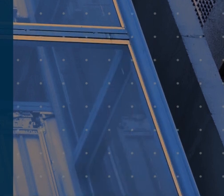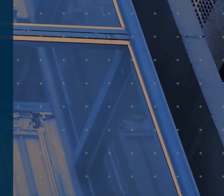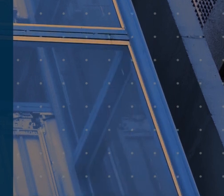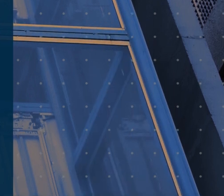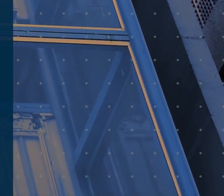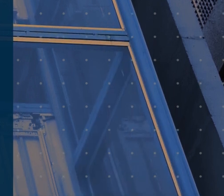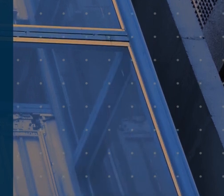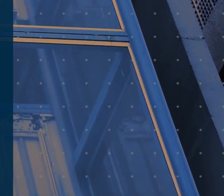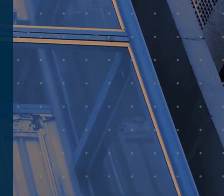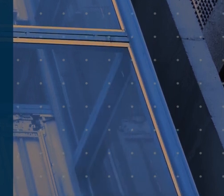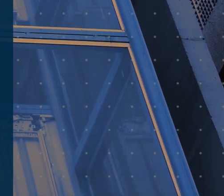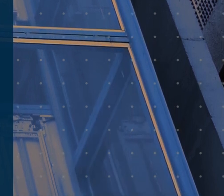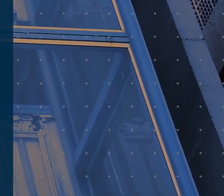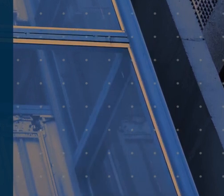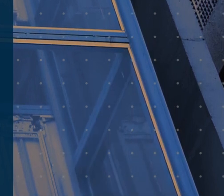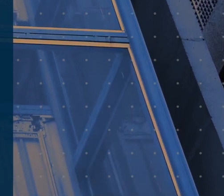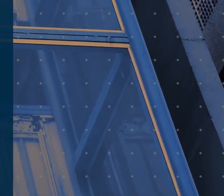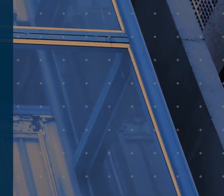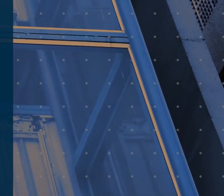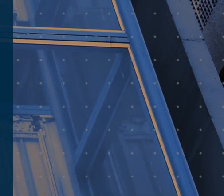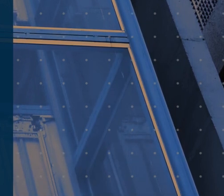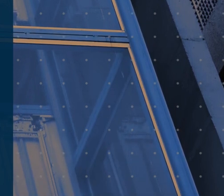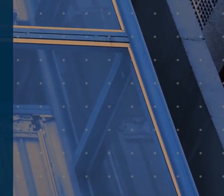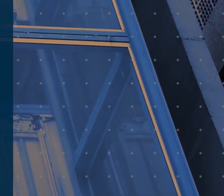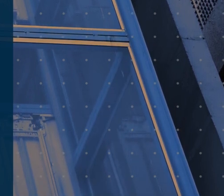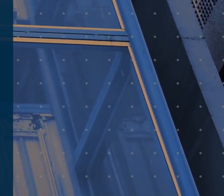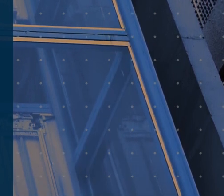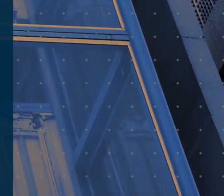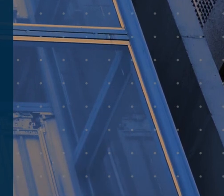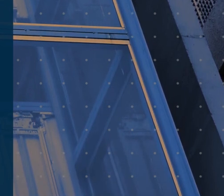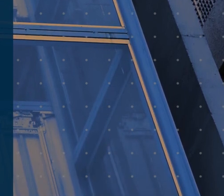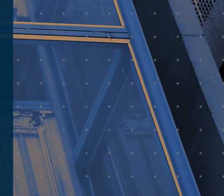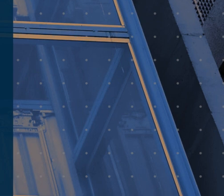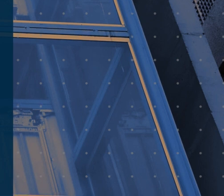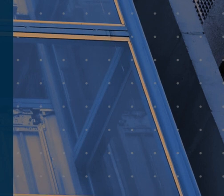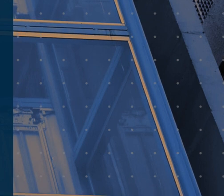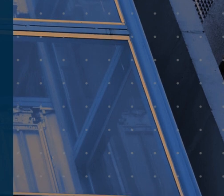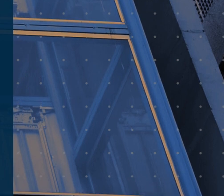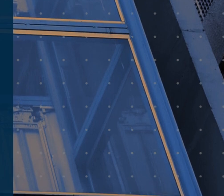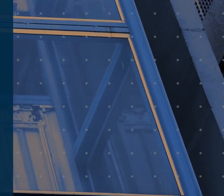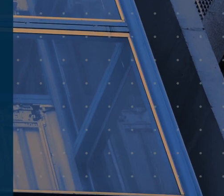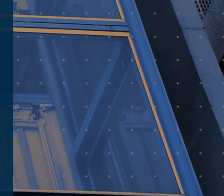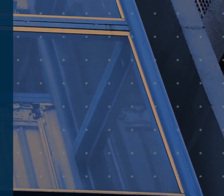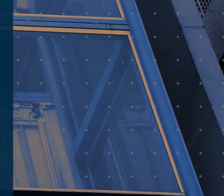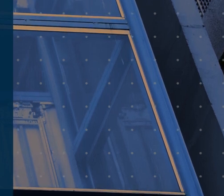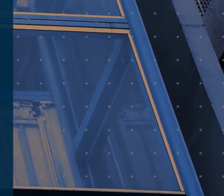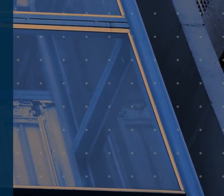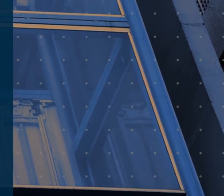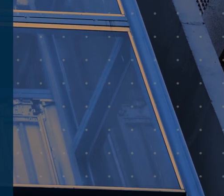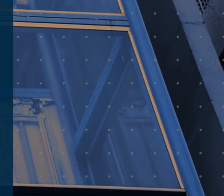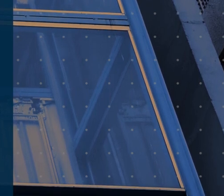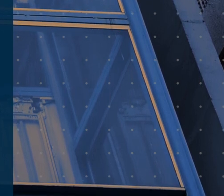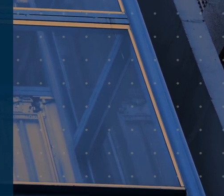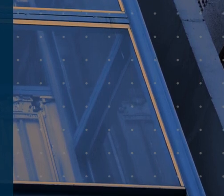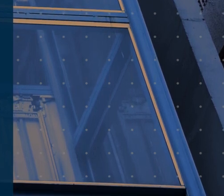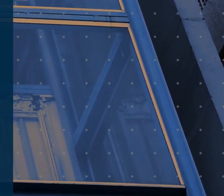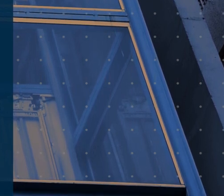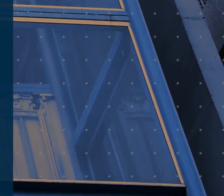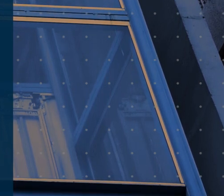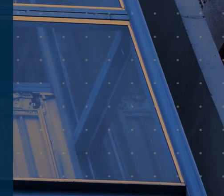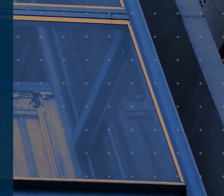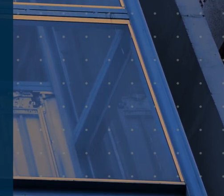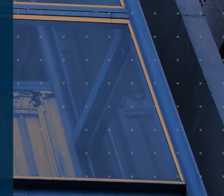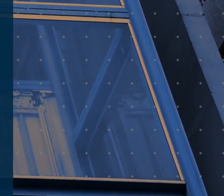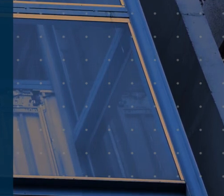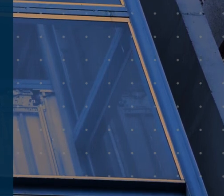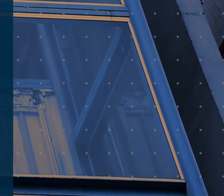obras, almoxarife, apontador de campo, armador de ferros, assistente de vendas, atendente de balcão,